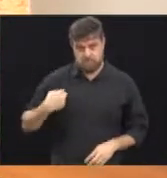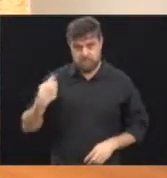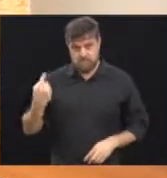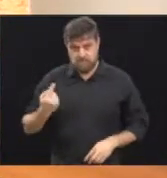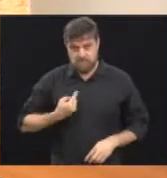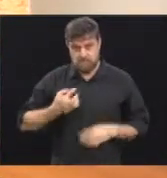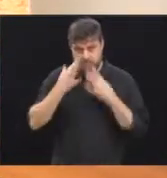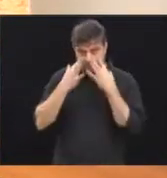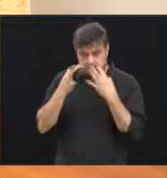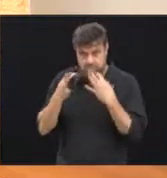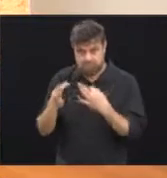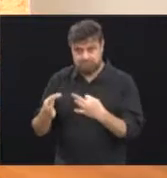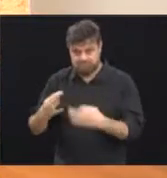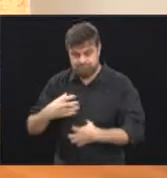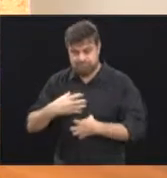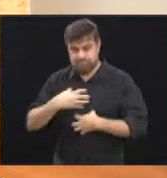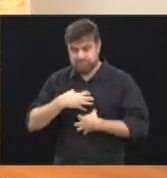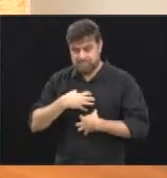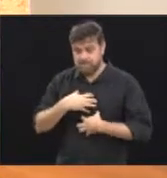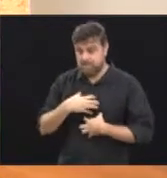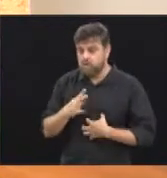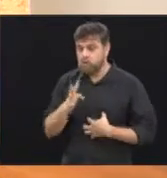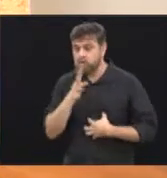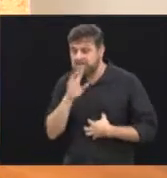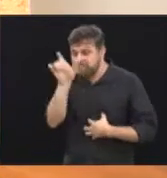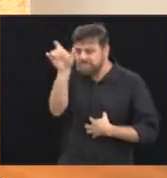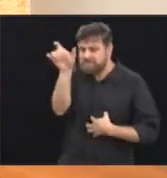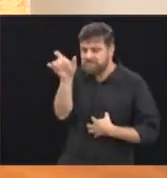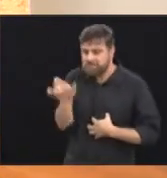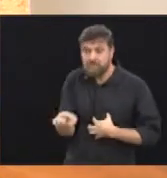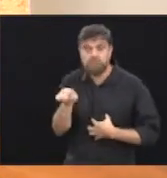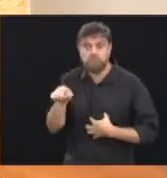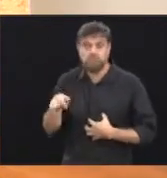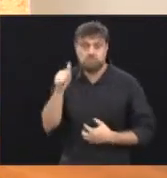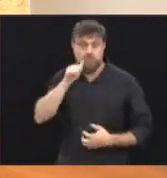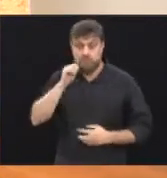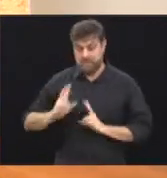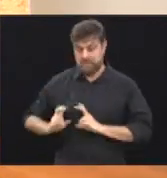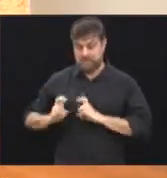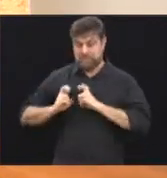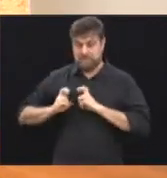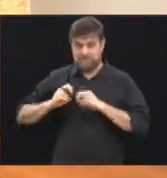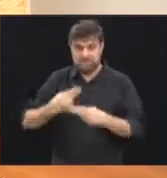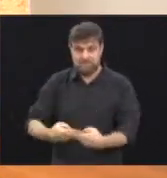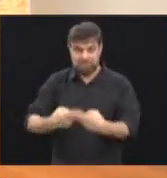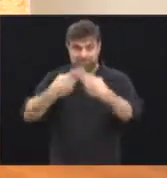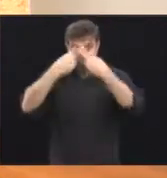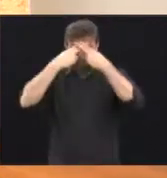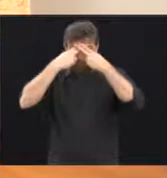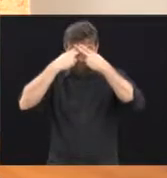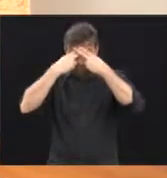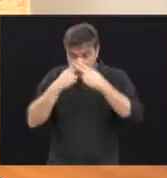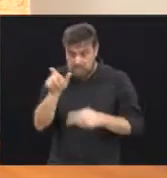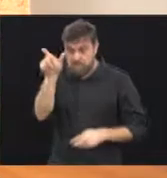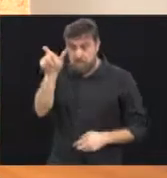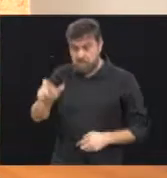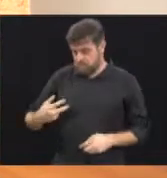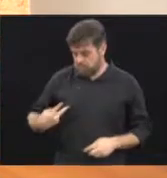estar sensível aos anseios do trauma que é para uma mulher perder a sua